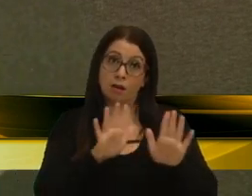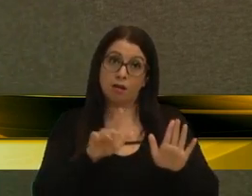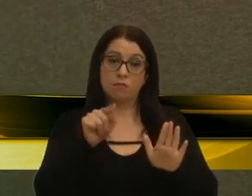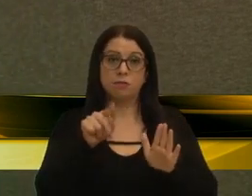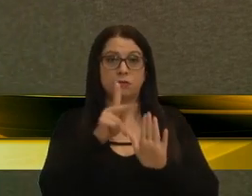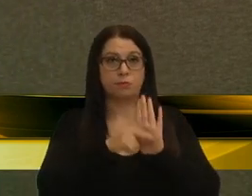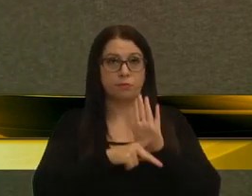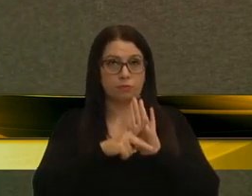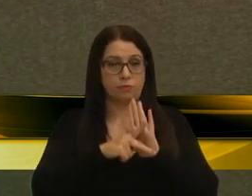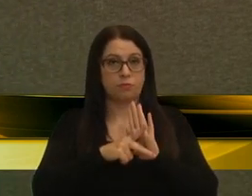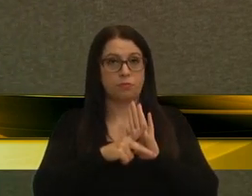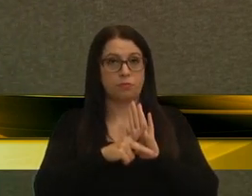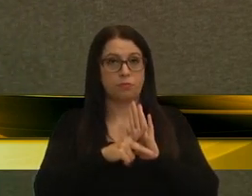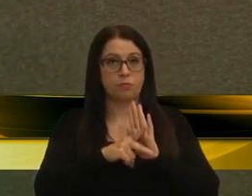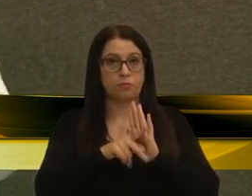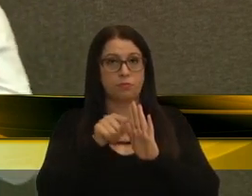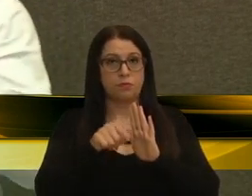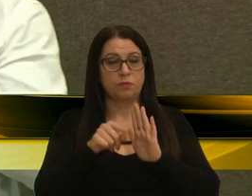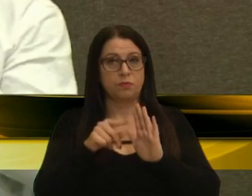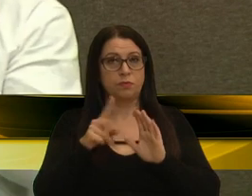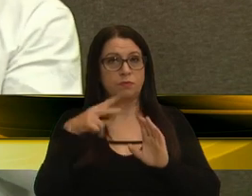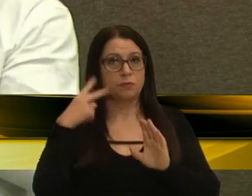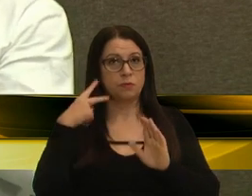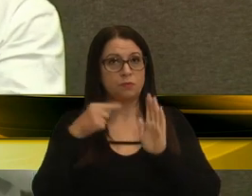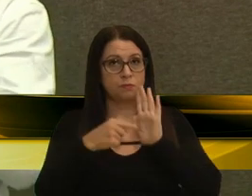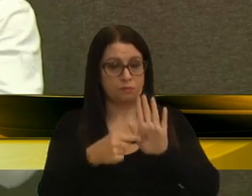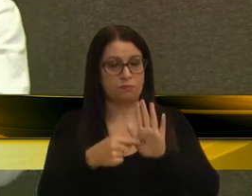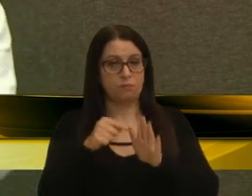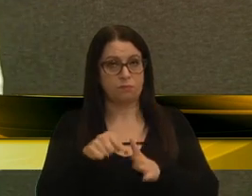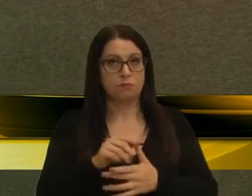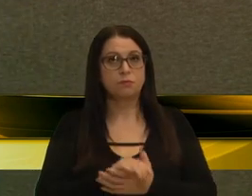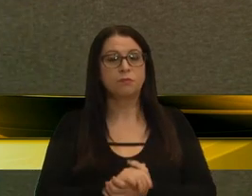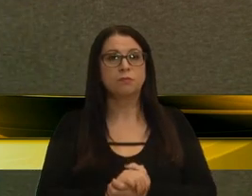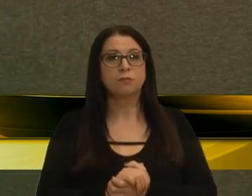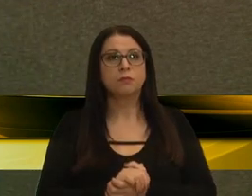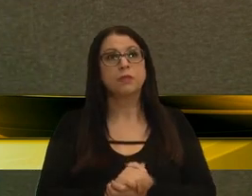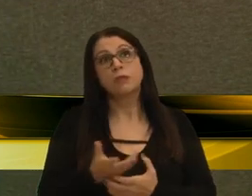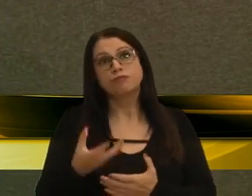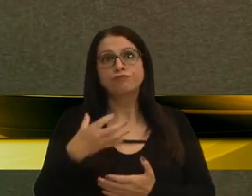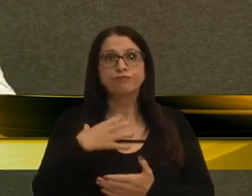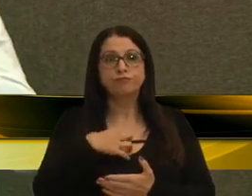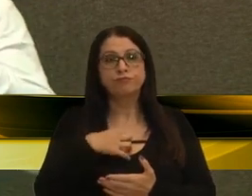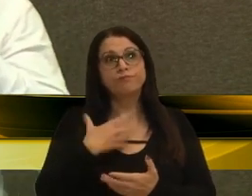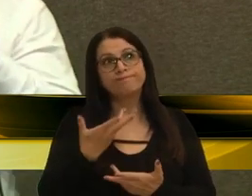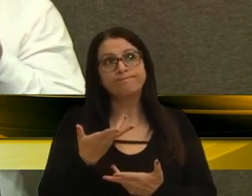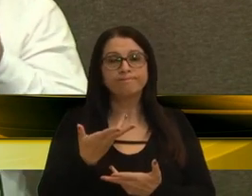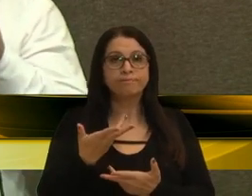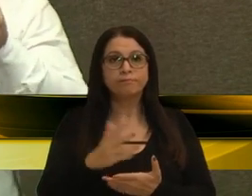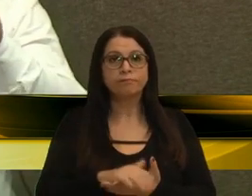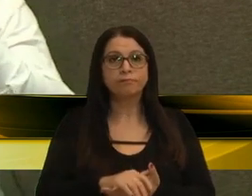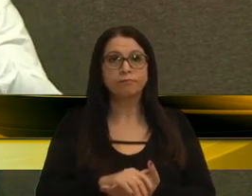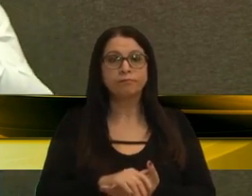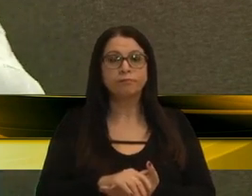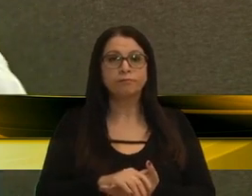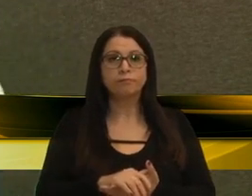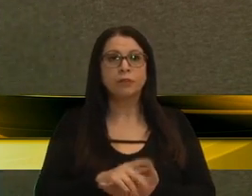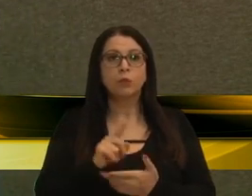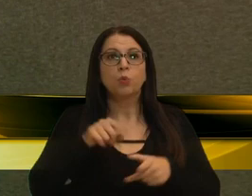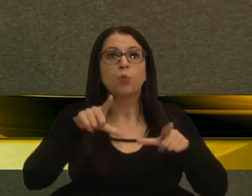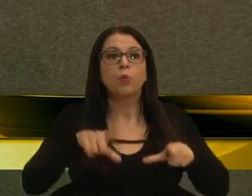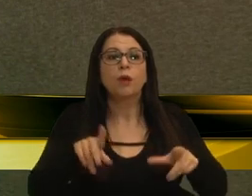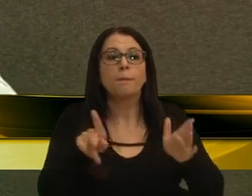projeto que os nobres pares apresentam é uma forma mais digamos assim não é um local